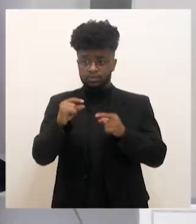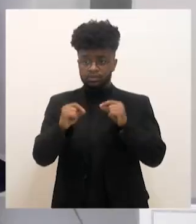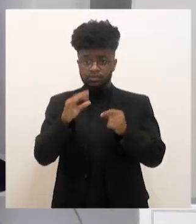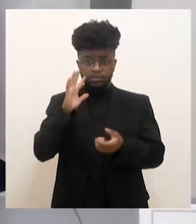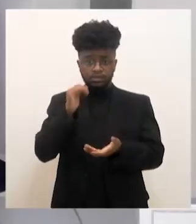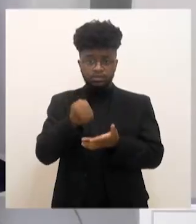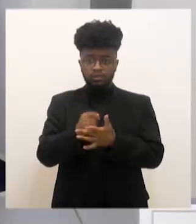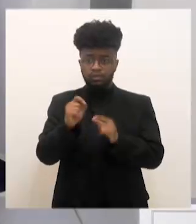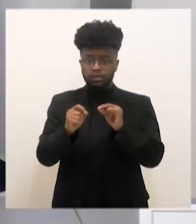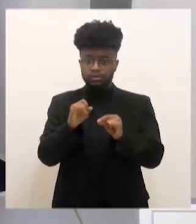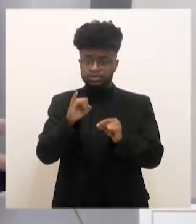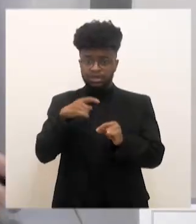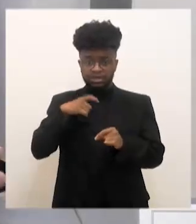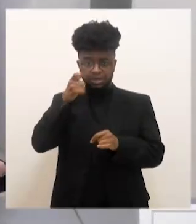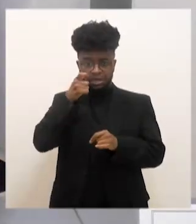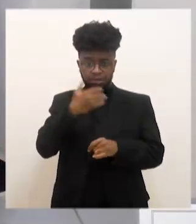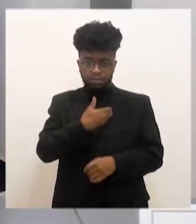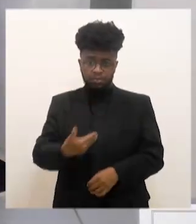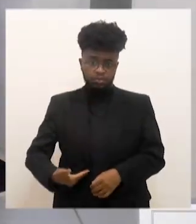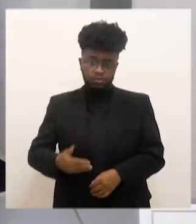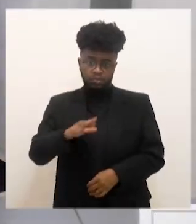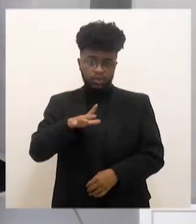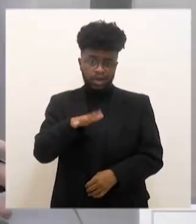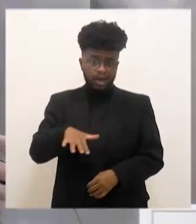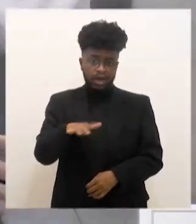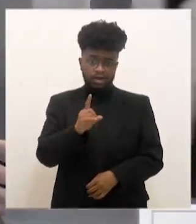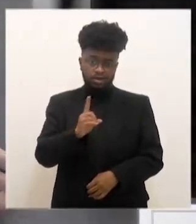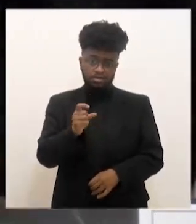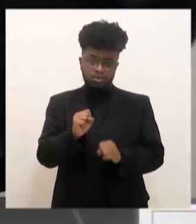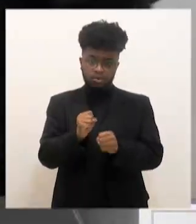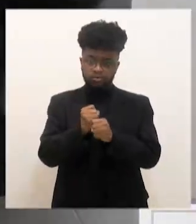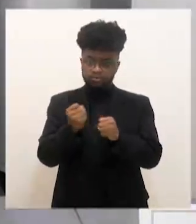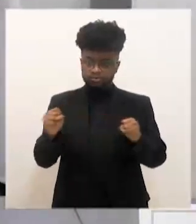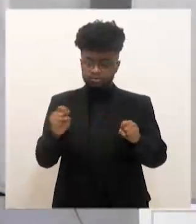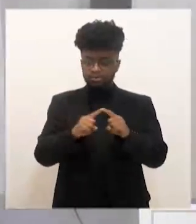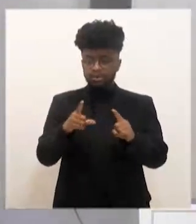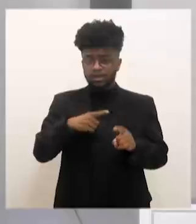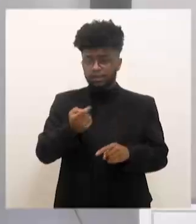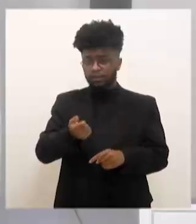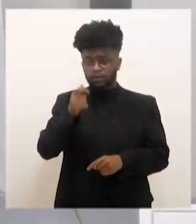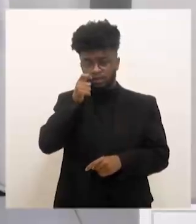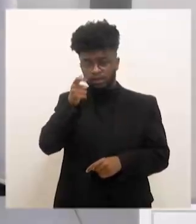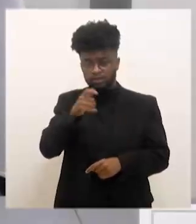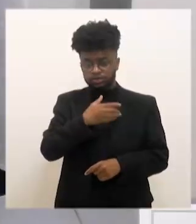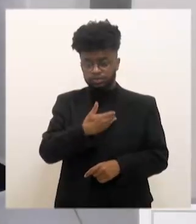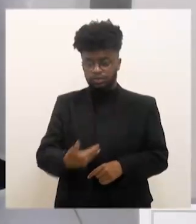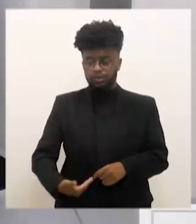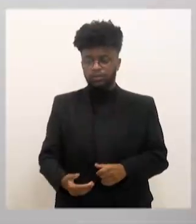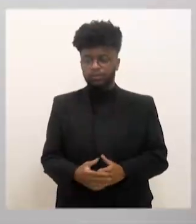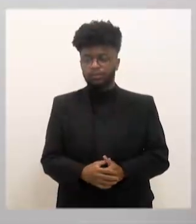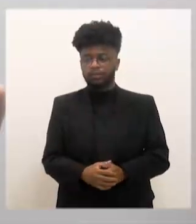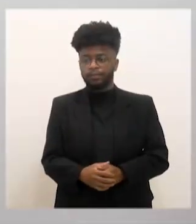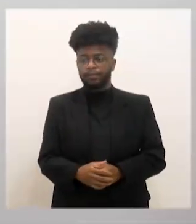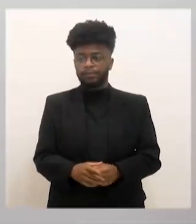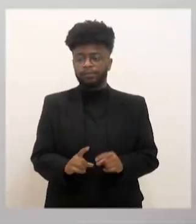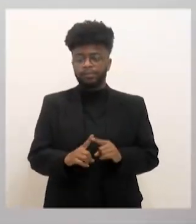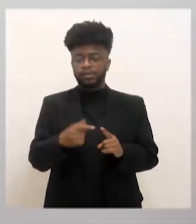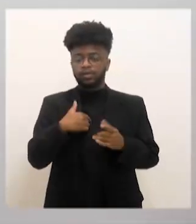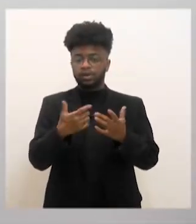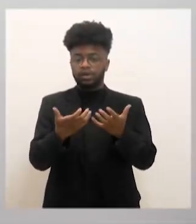é a predominância do interesse público, não necessariamente a área como um todo. Pode ser uma área enorme com pouco interesse público. Mas o que eu queria alertar